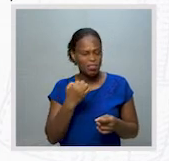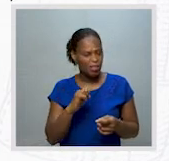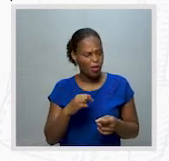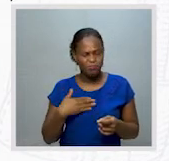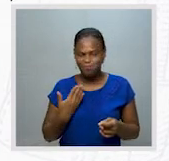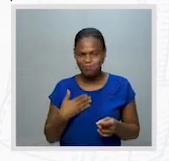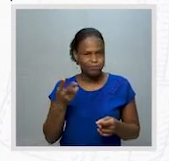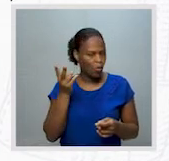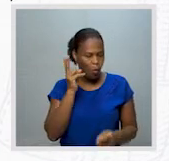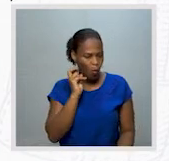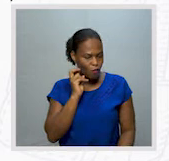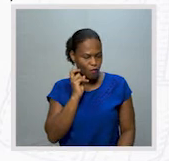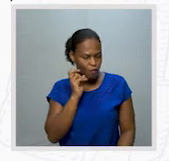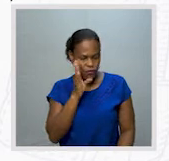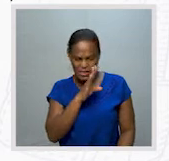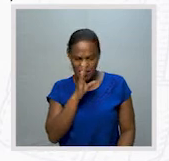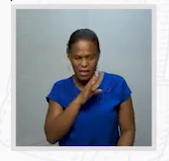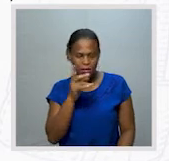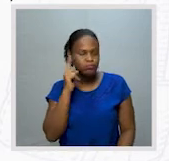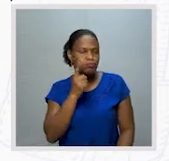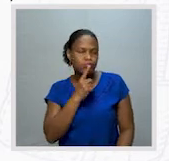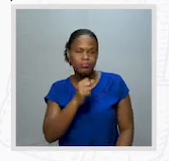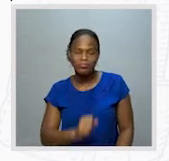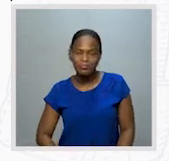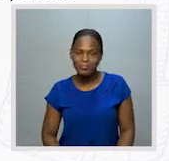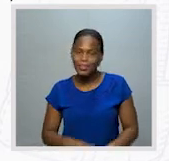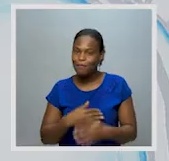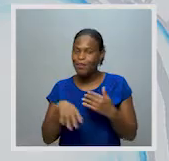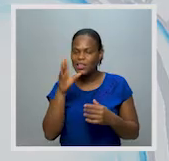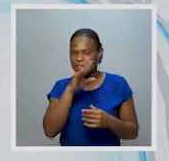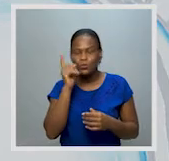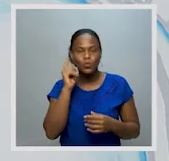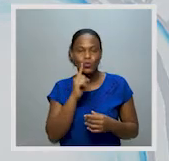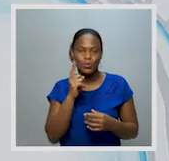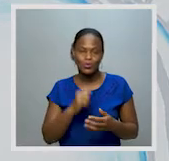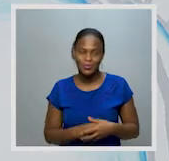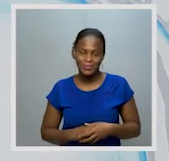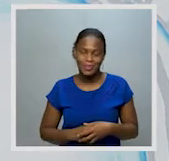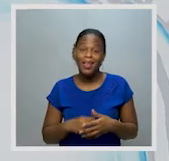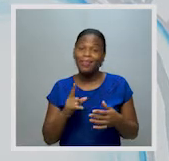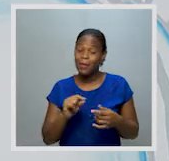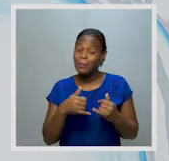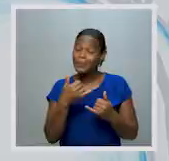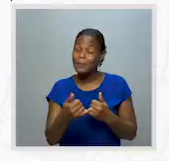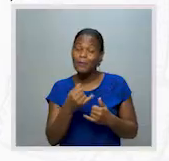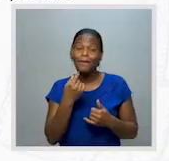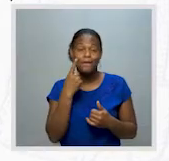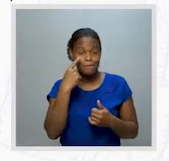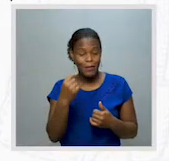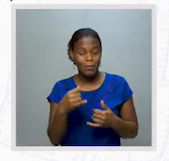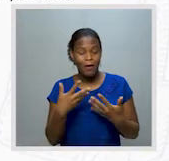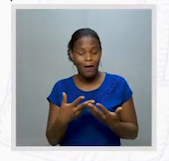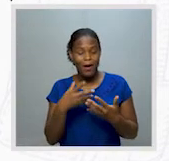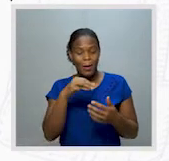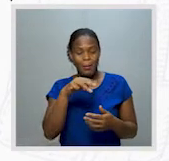quis ouvir, fazendo-se de surdo. Também depois do verbo. Em relação à